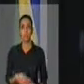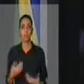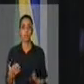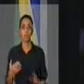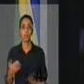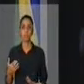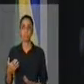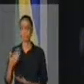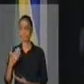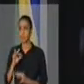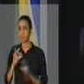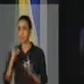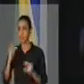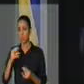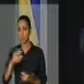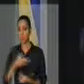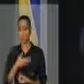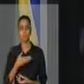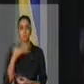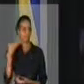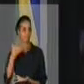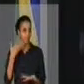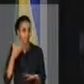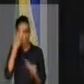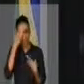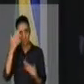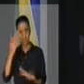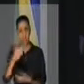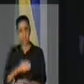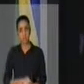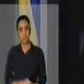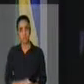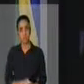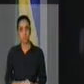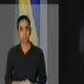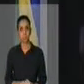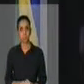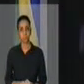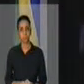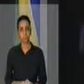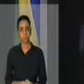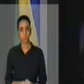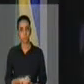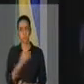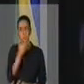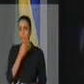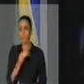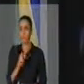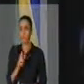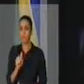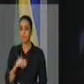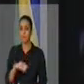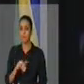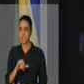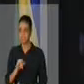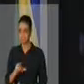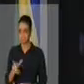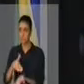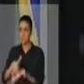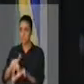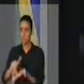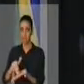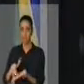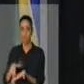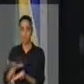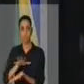pronunciamento de todos os que estiveram aqui, primeiro saudando a nossa equipe, o Francisco de Assis Figueiredo, que é o nosso secretário de Atenção à